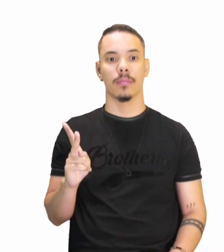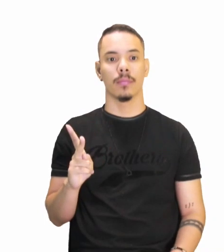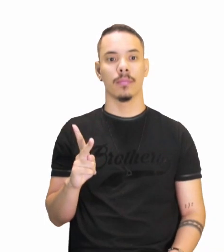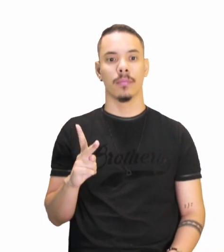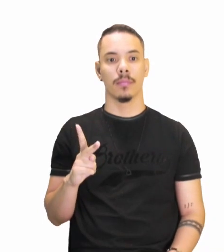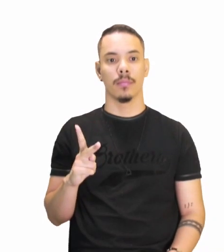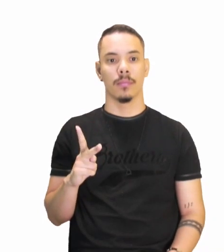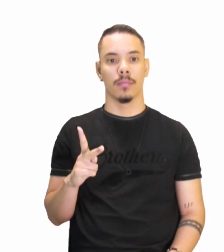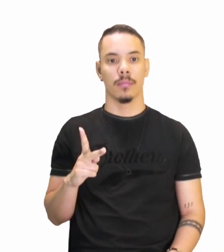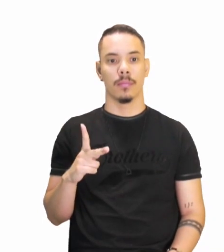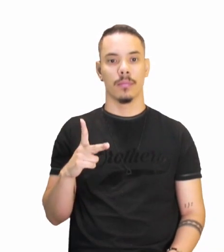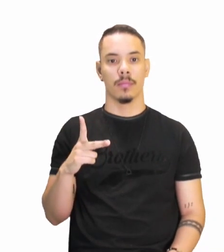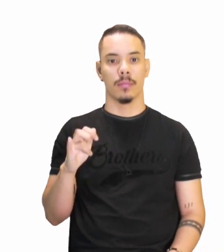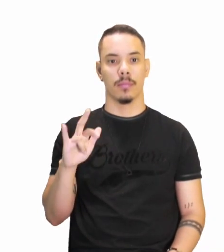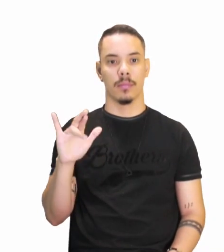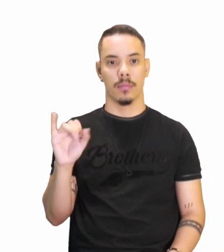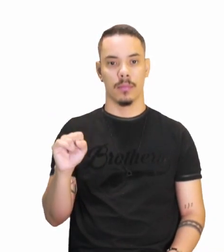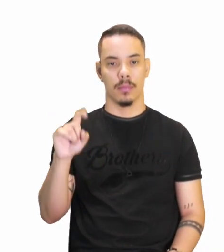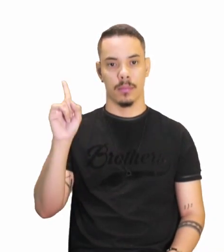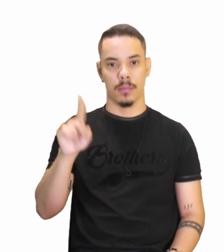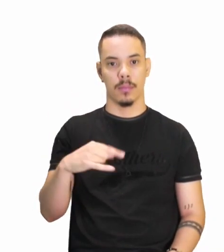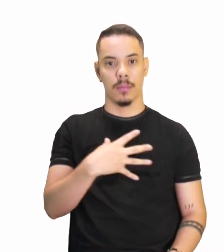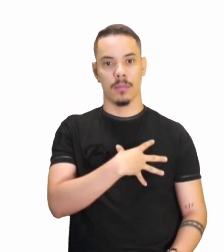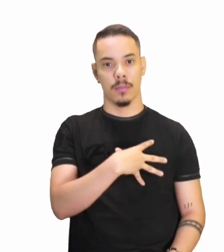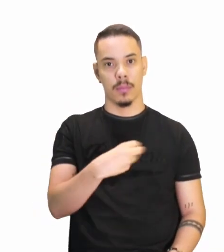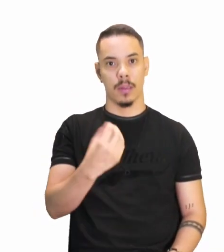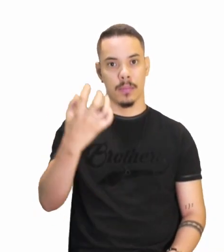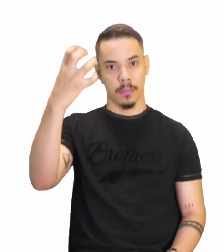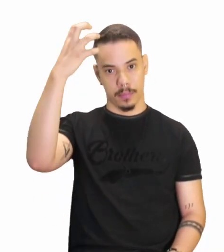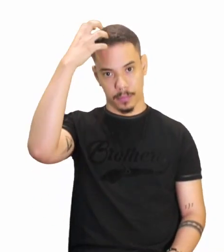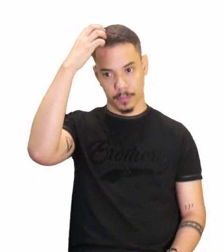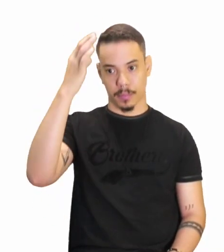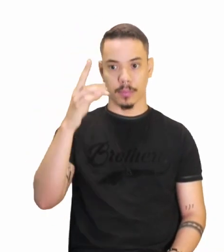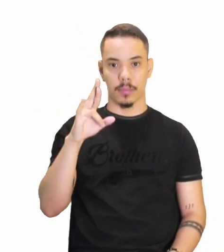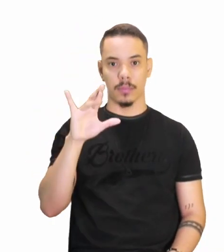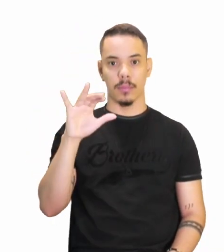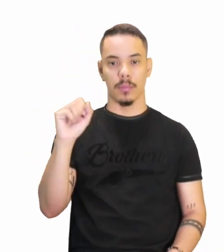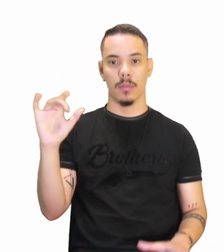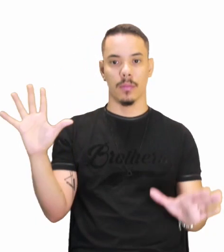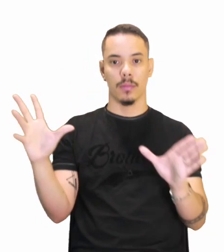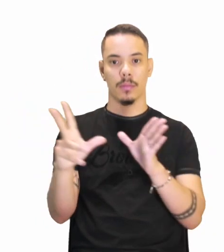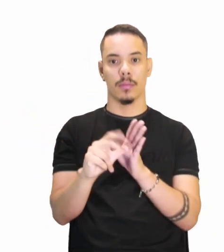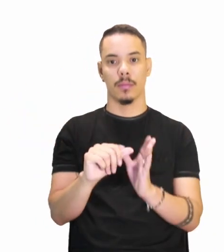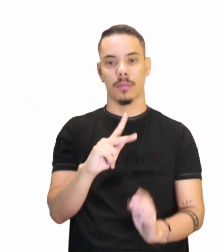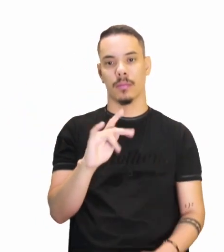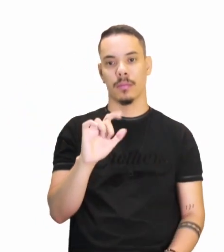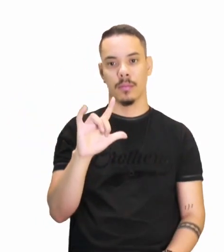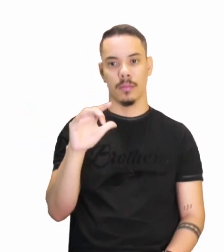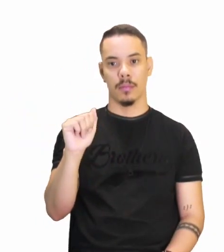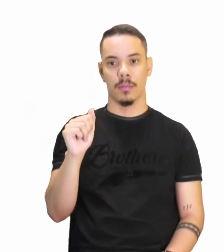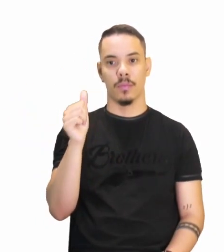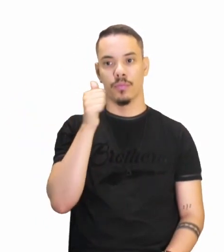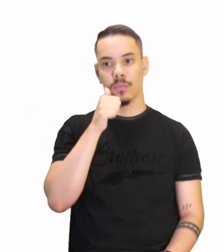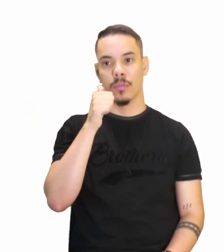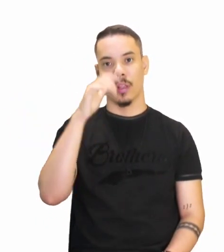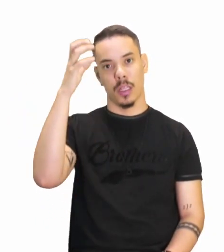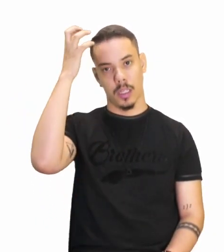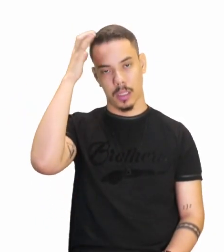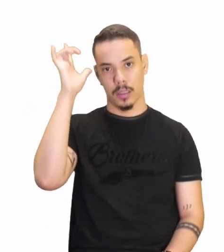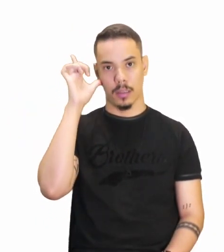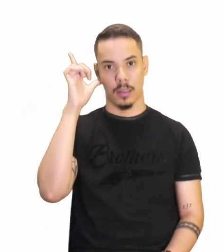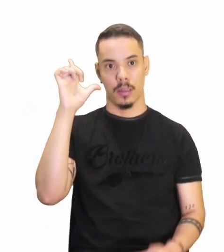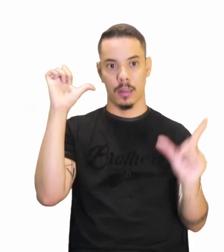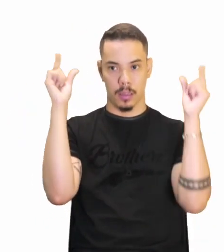filho de do Rei de Tróia raptou Helena mulher de um rei grego isso